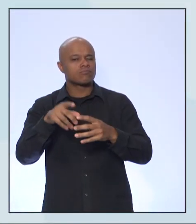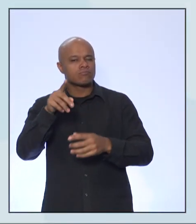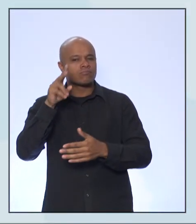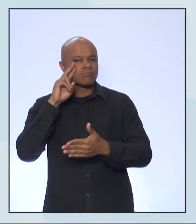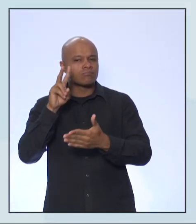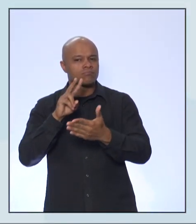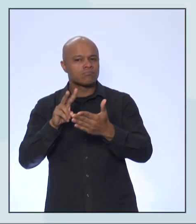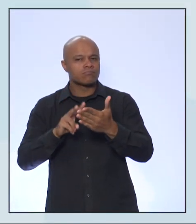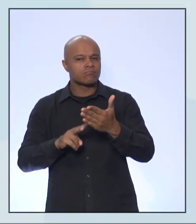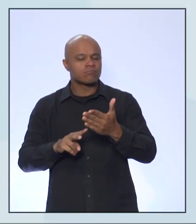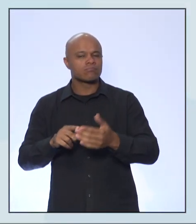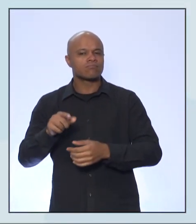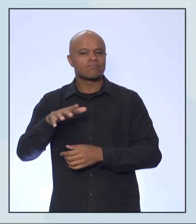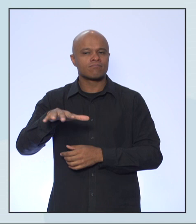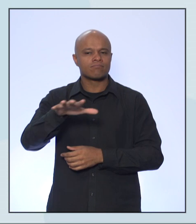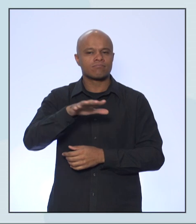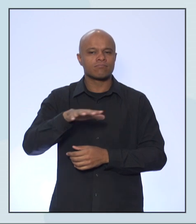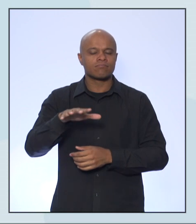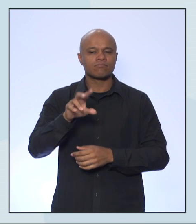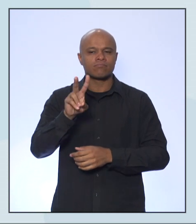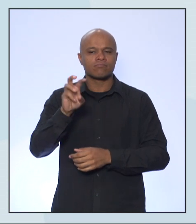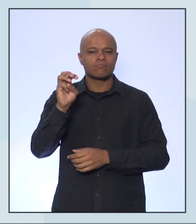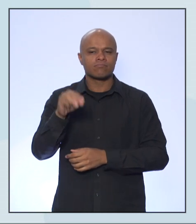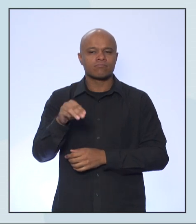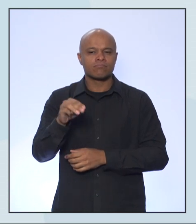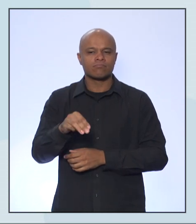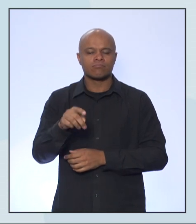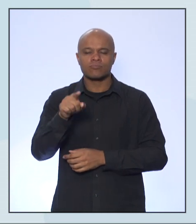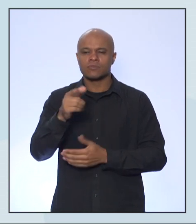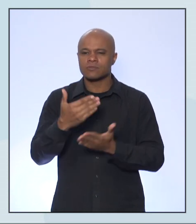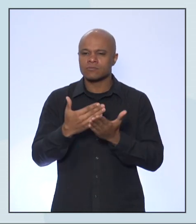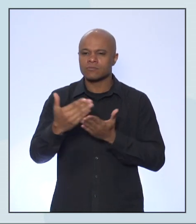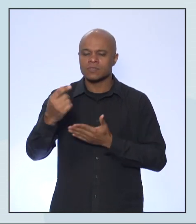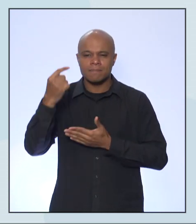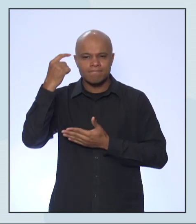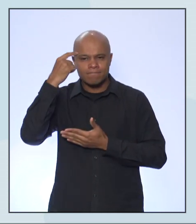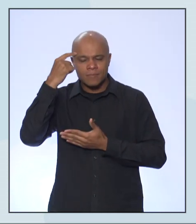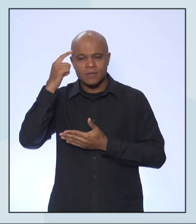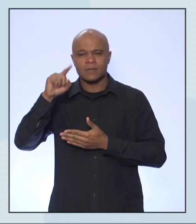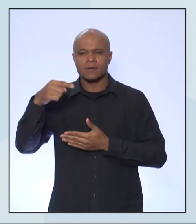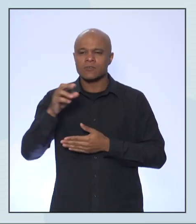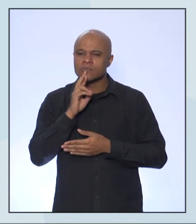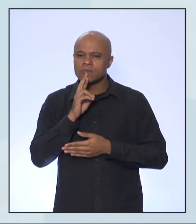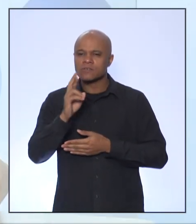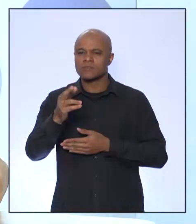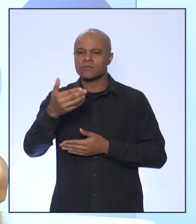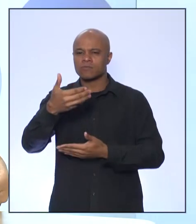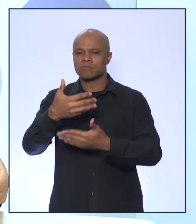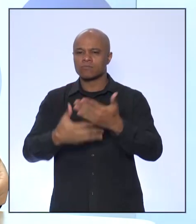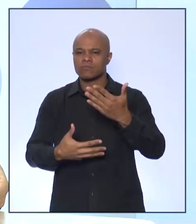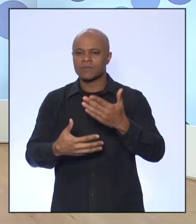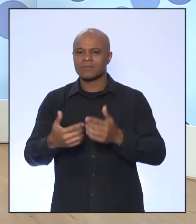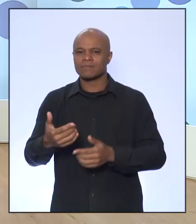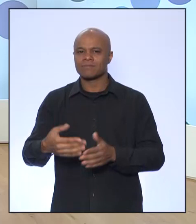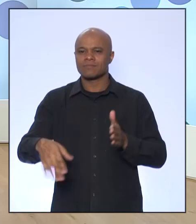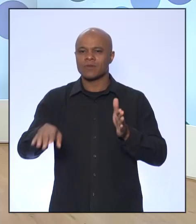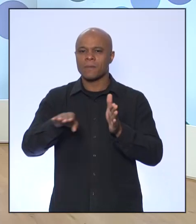mundo contemporâneo? Vou deixar 2 minutos para que vocês interajam no chat e voltamos.